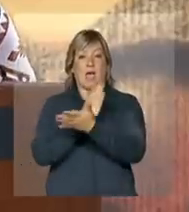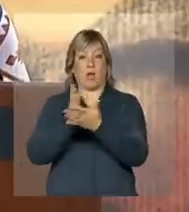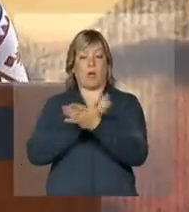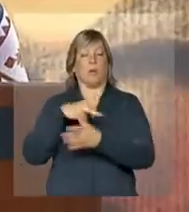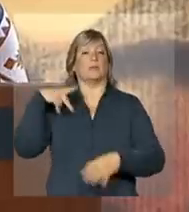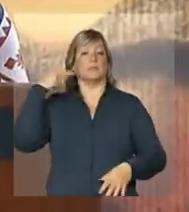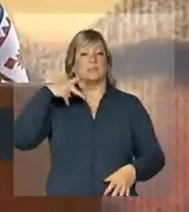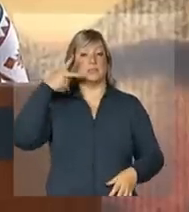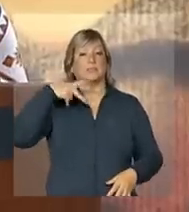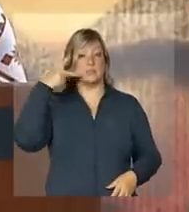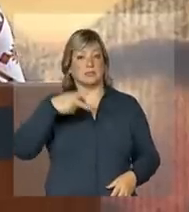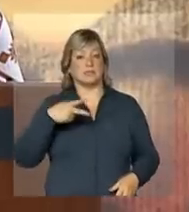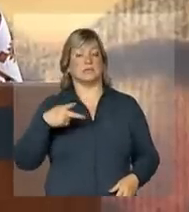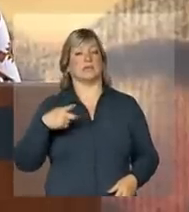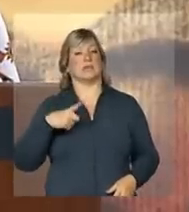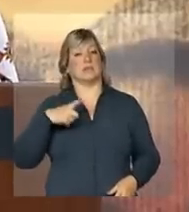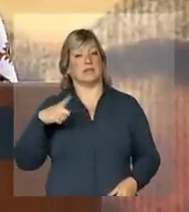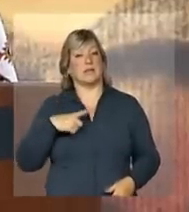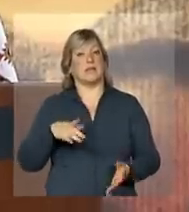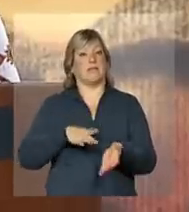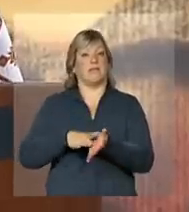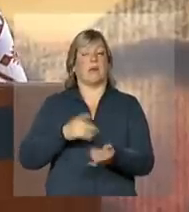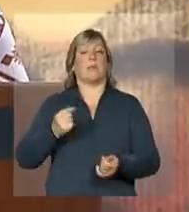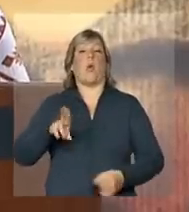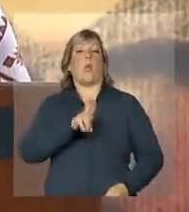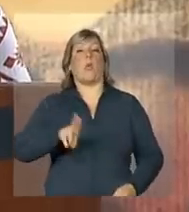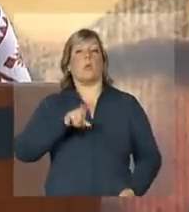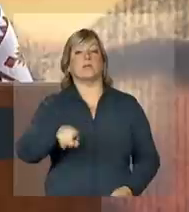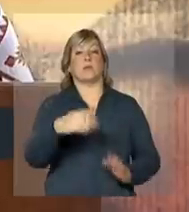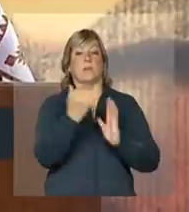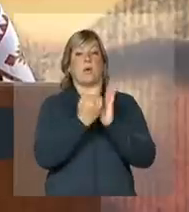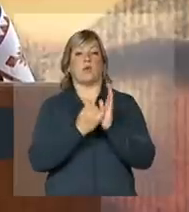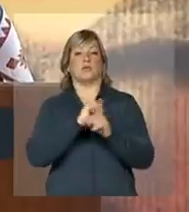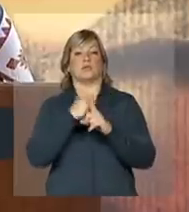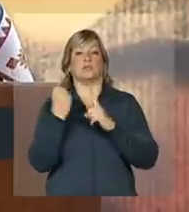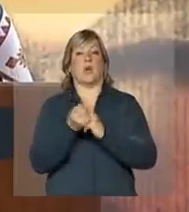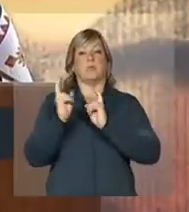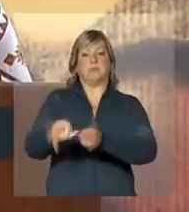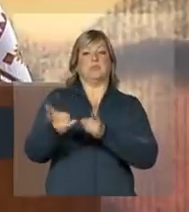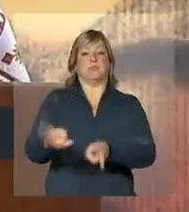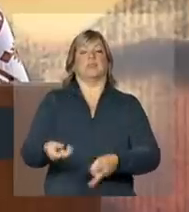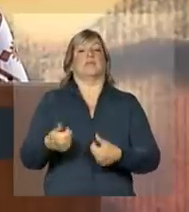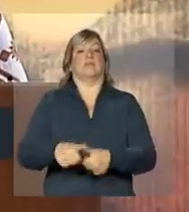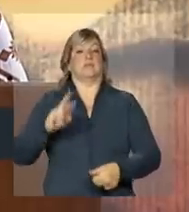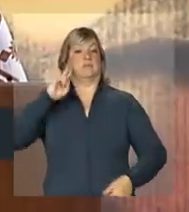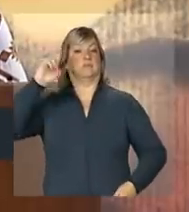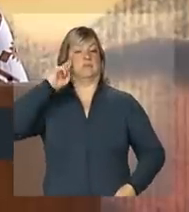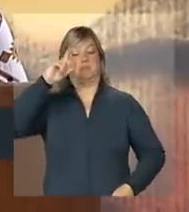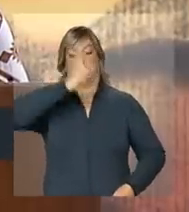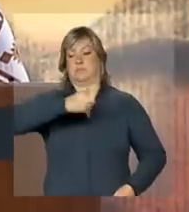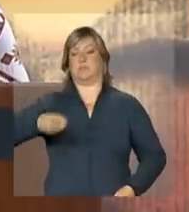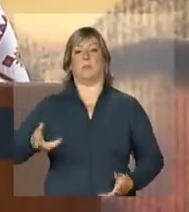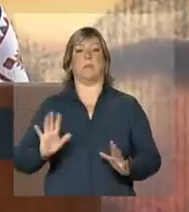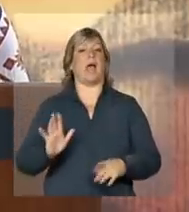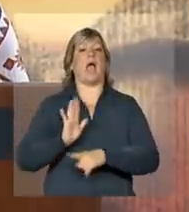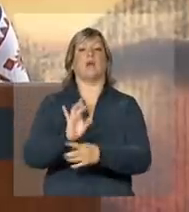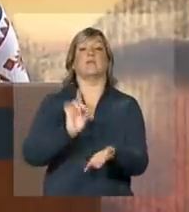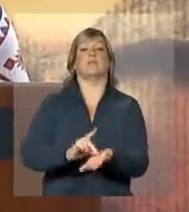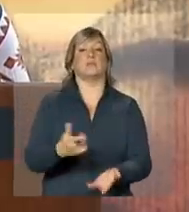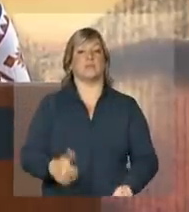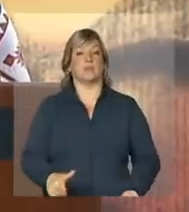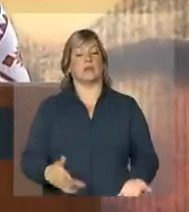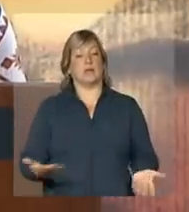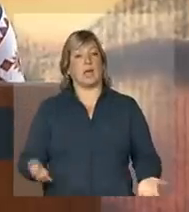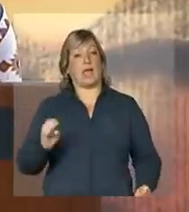para manterem no poder então para todos nós povo negro quilombolas e em nome da